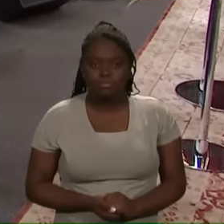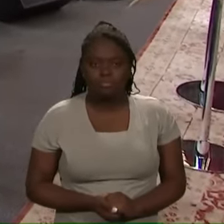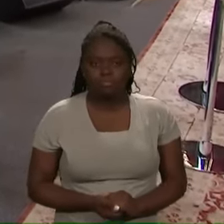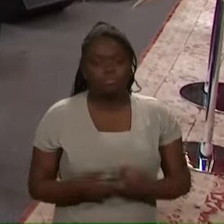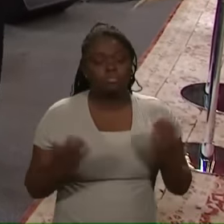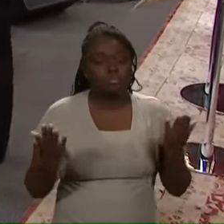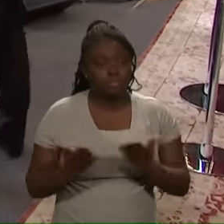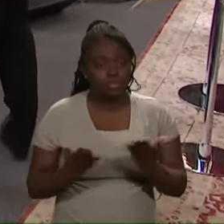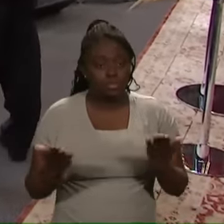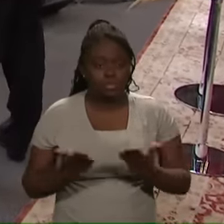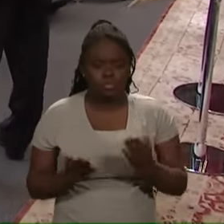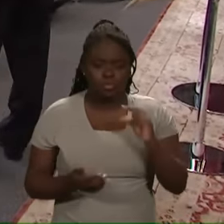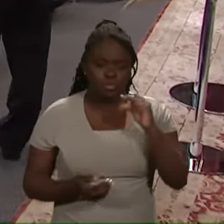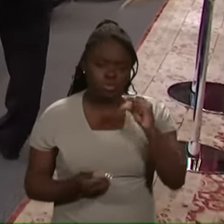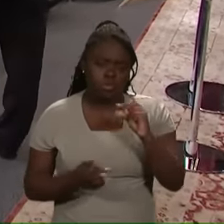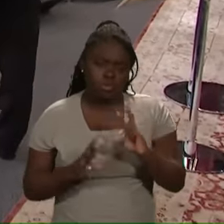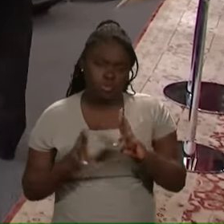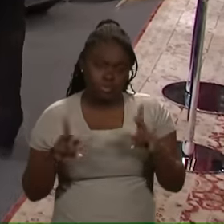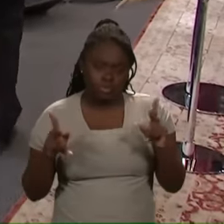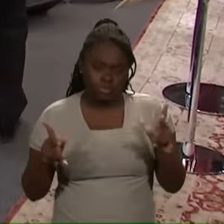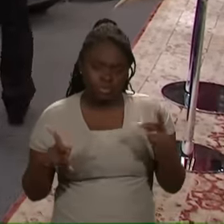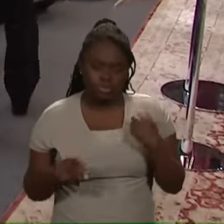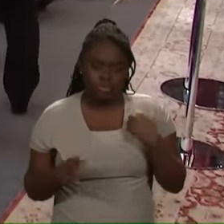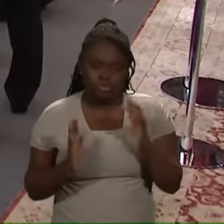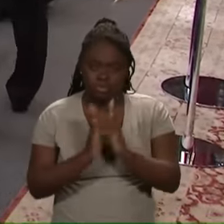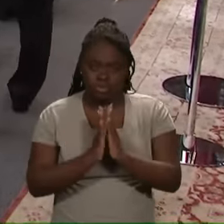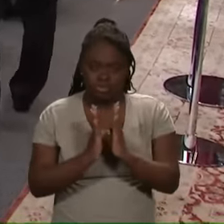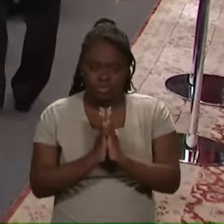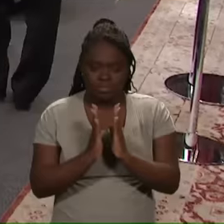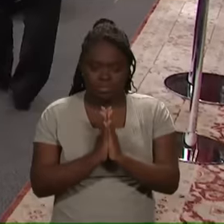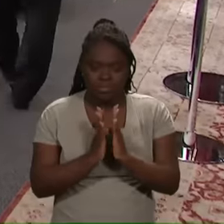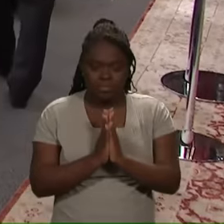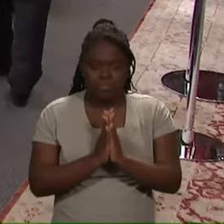Hoje vai ser um pouquinho diferente. Eu vou orar,